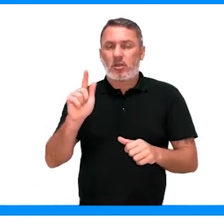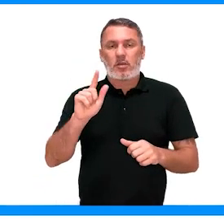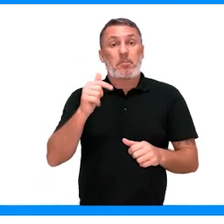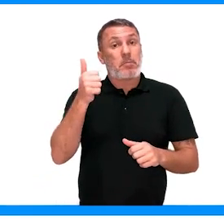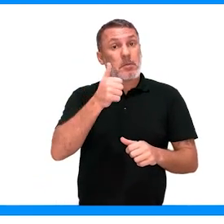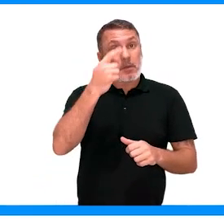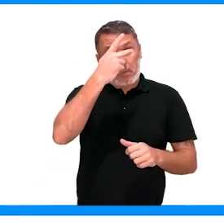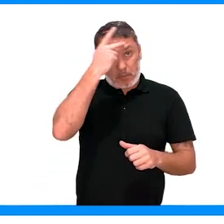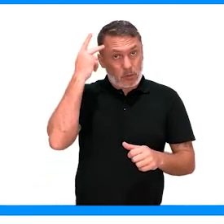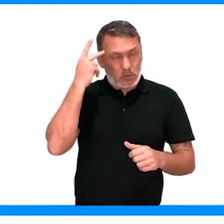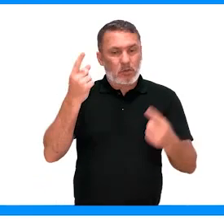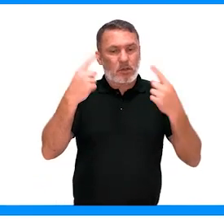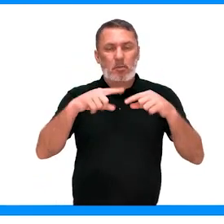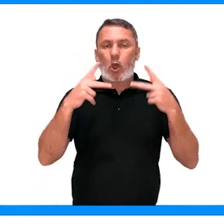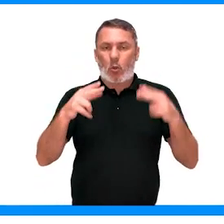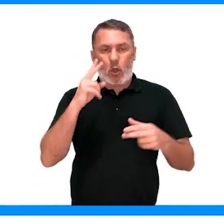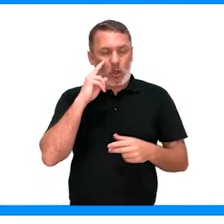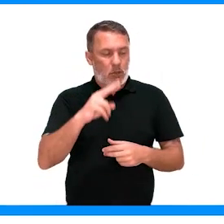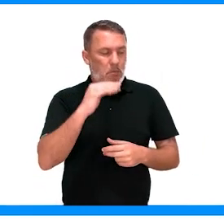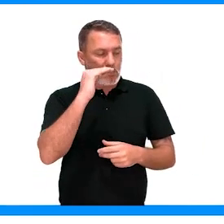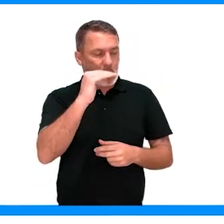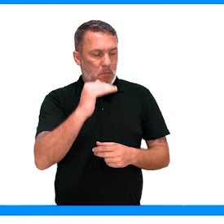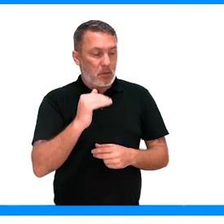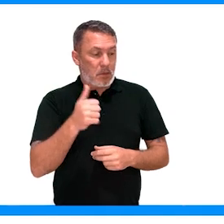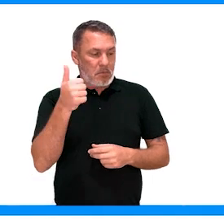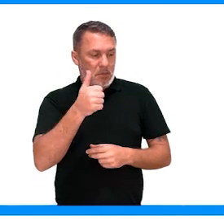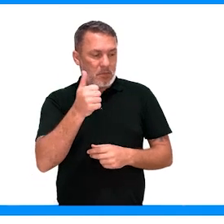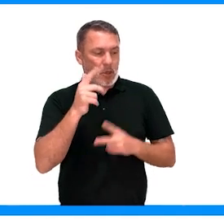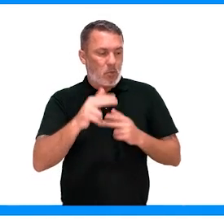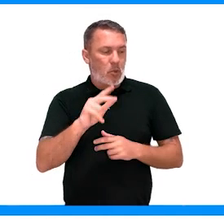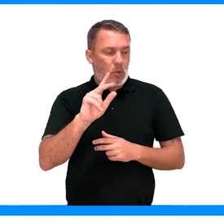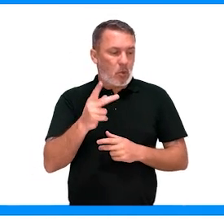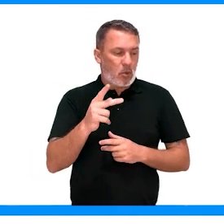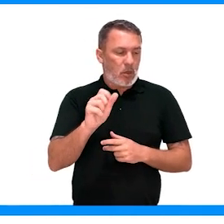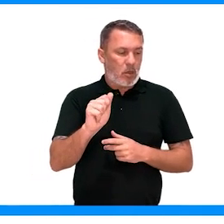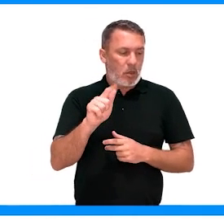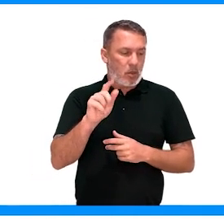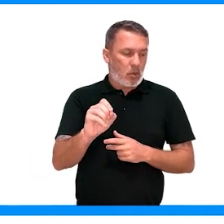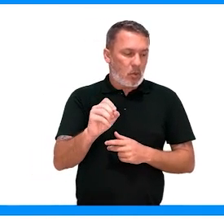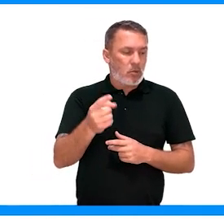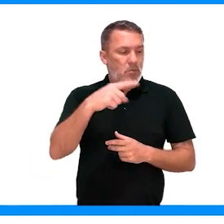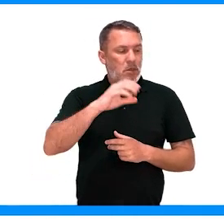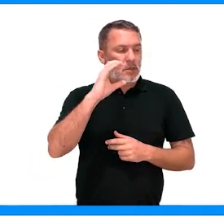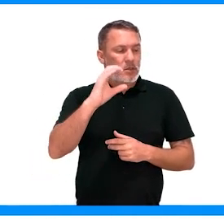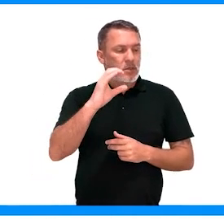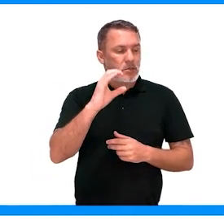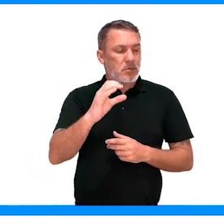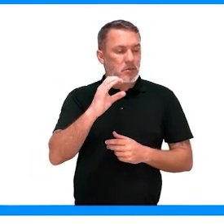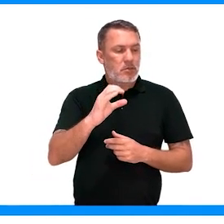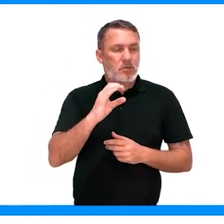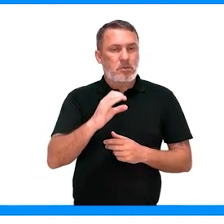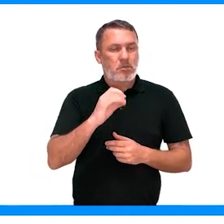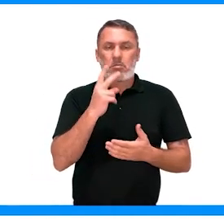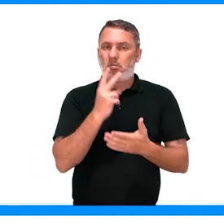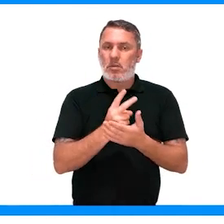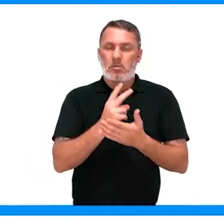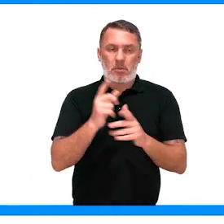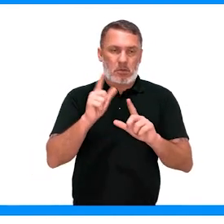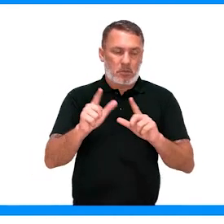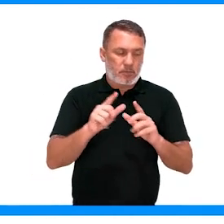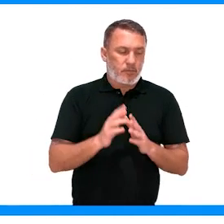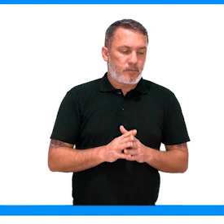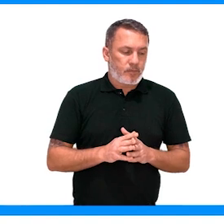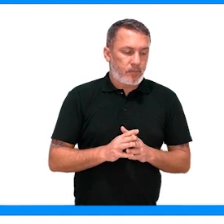da terceira conjugação. Eu hago, tu haces, ele hace. Nós outros hacemos, vós outros haceis,